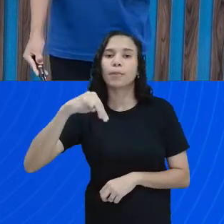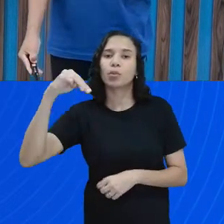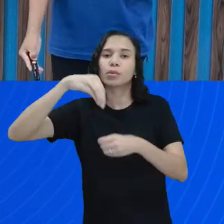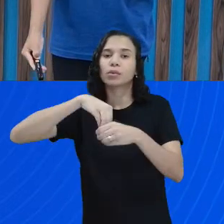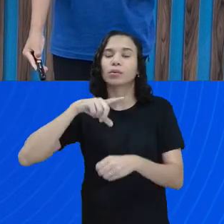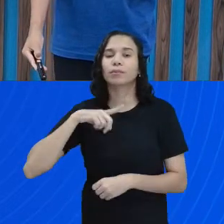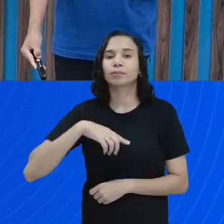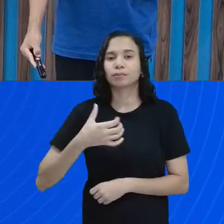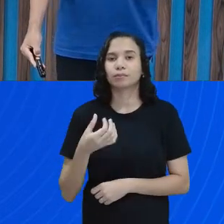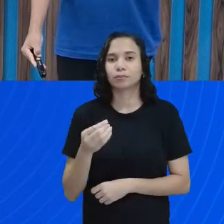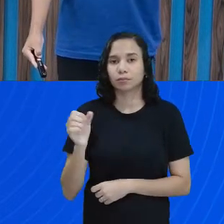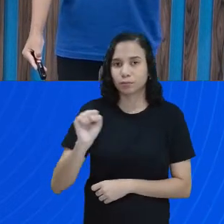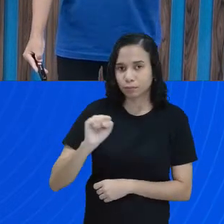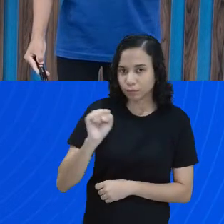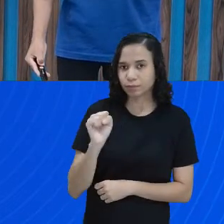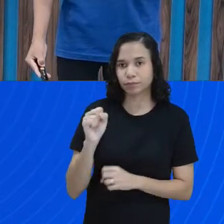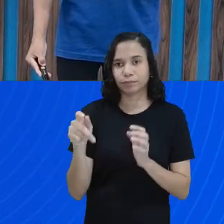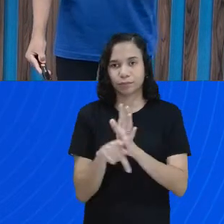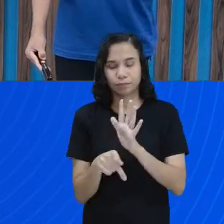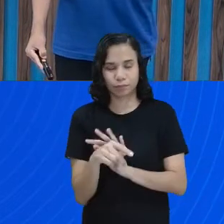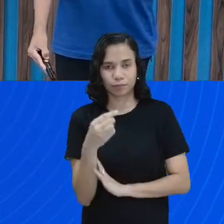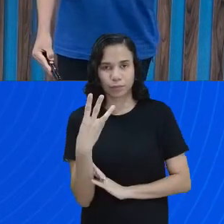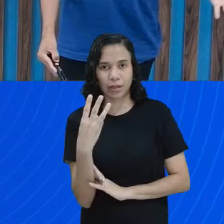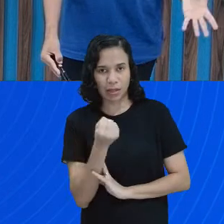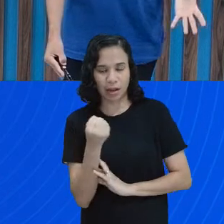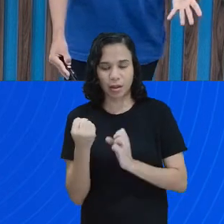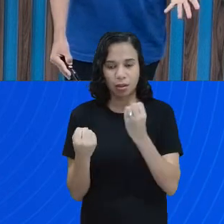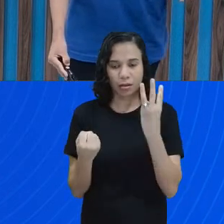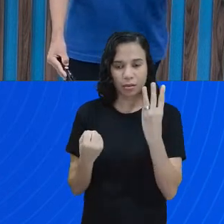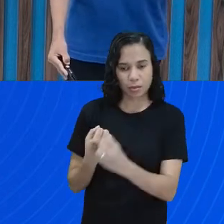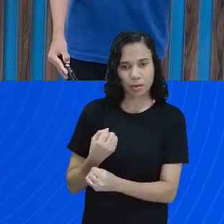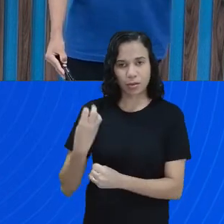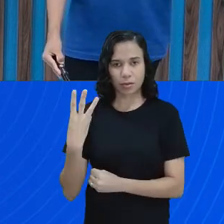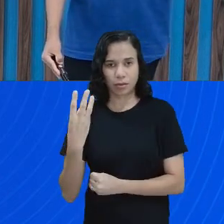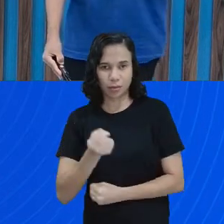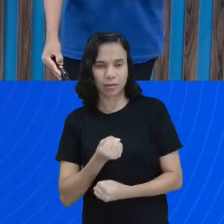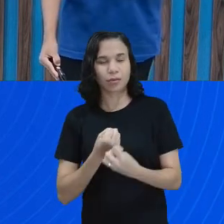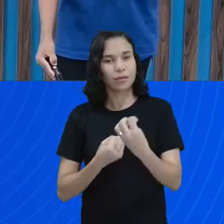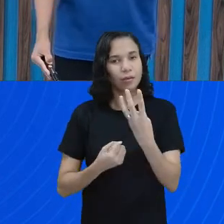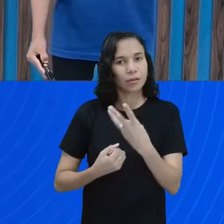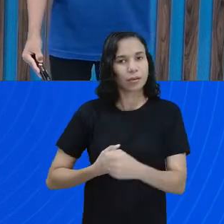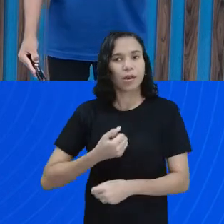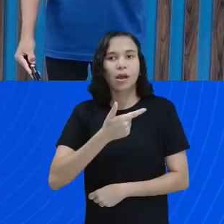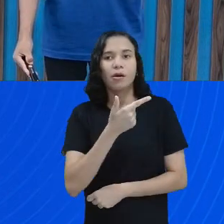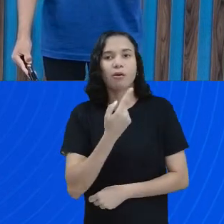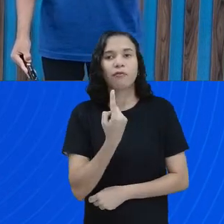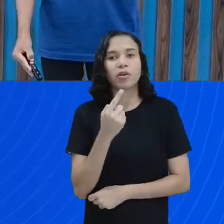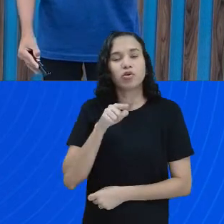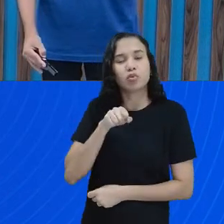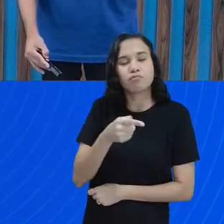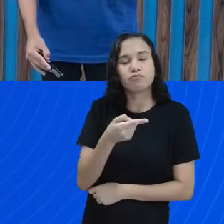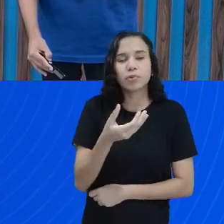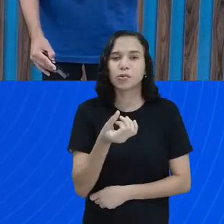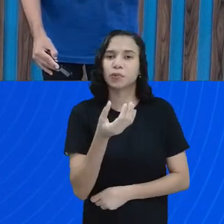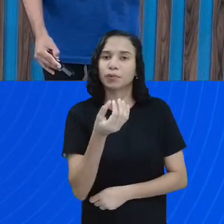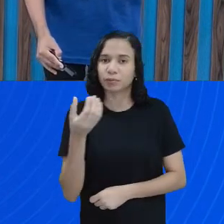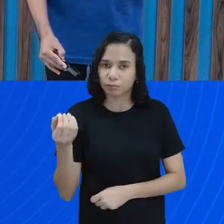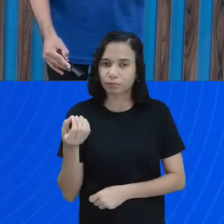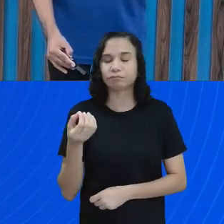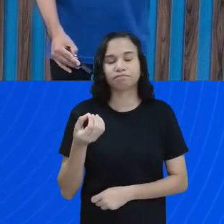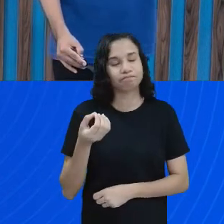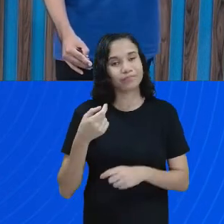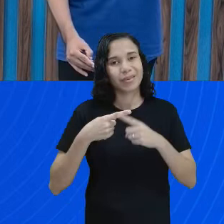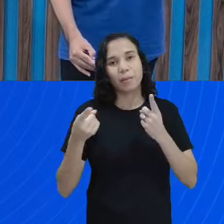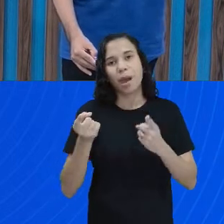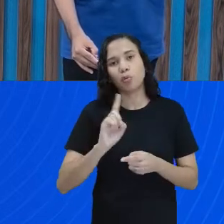60 segundos. E a cada 3 segundos vai perceber isso aí. Então, vai dar 21.600 segundos de desperdício. Só